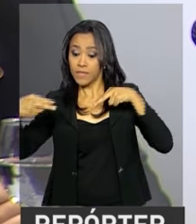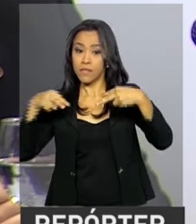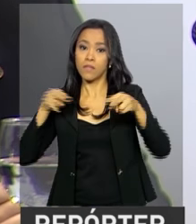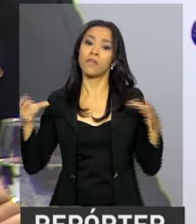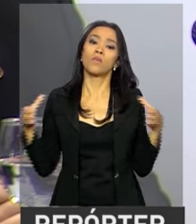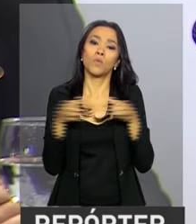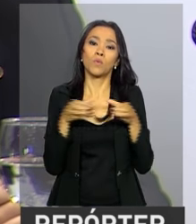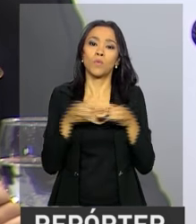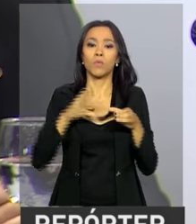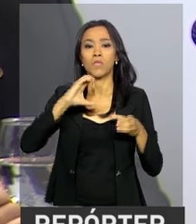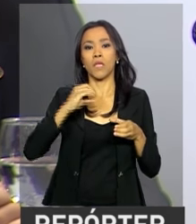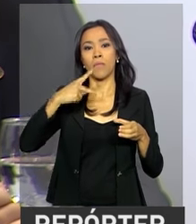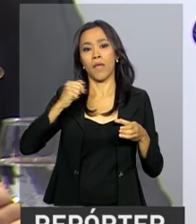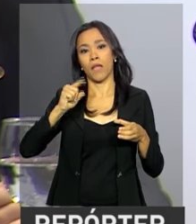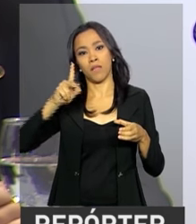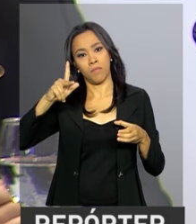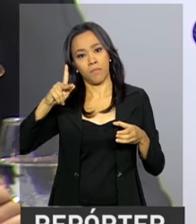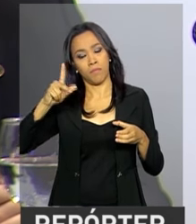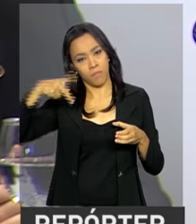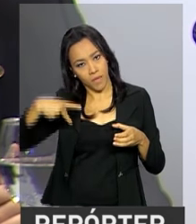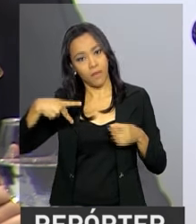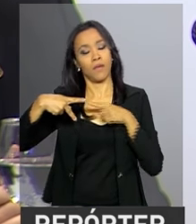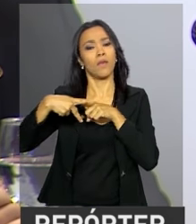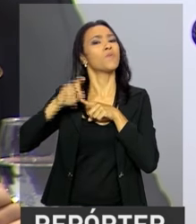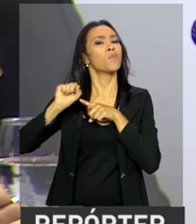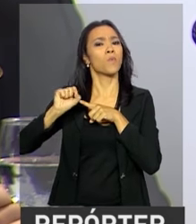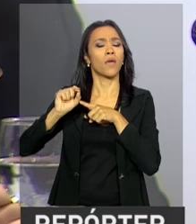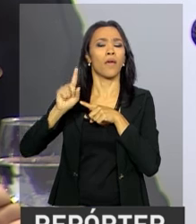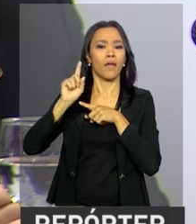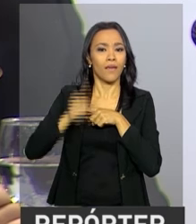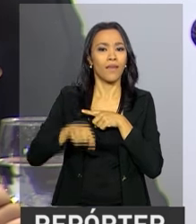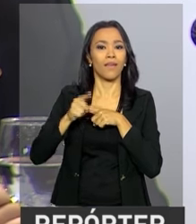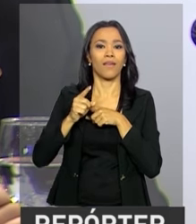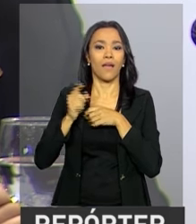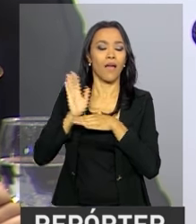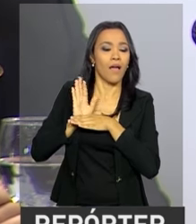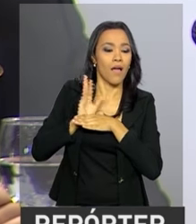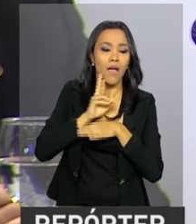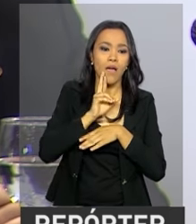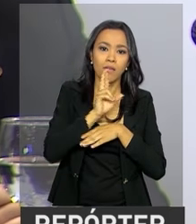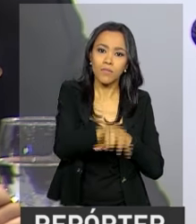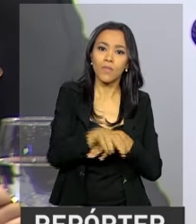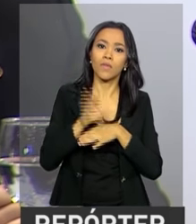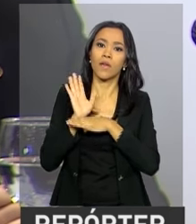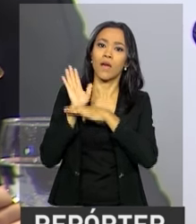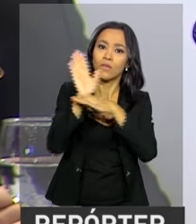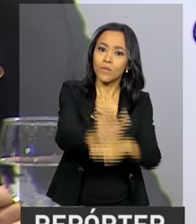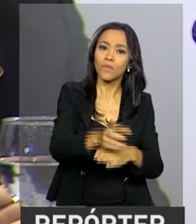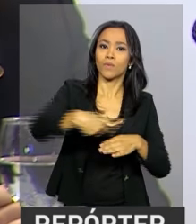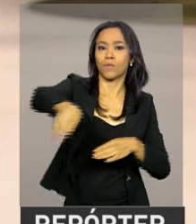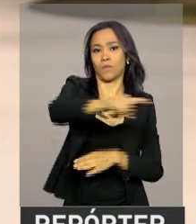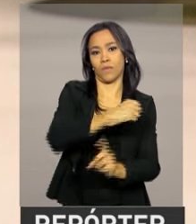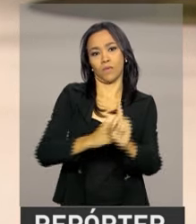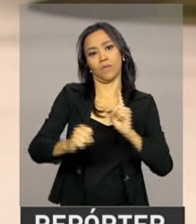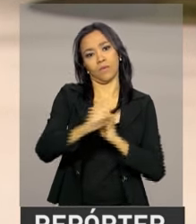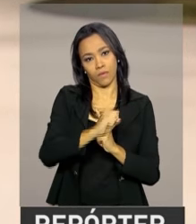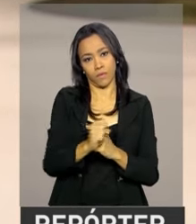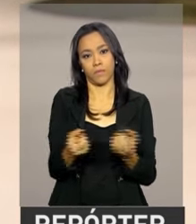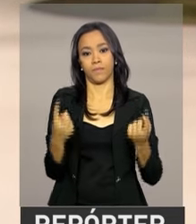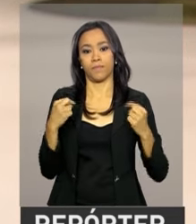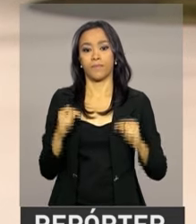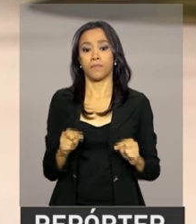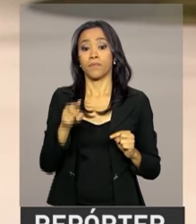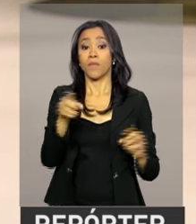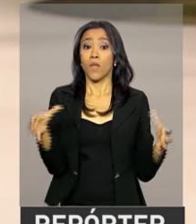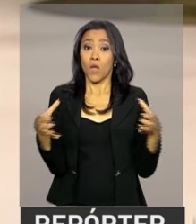direção. Defendemos uma CPLP que responda às demandas de nossas respectivas populações. A Comunidade